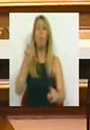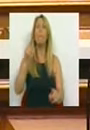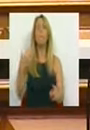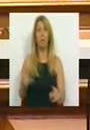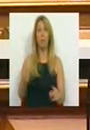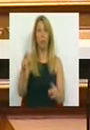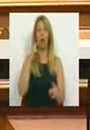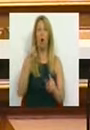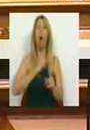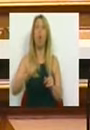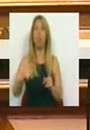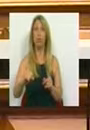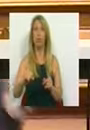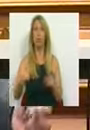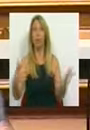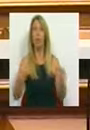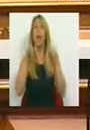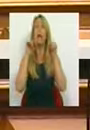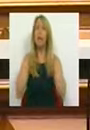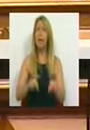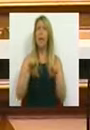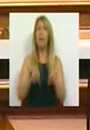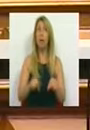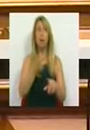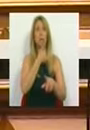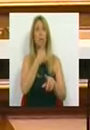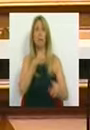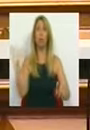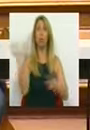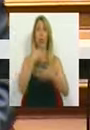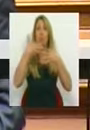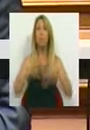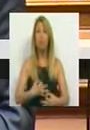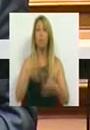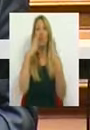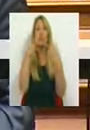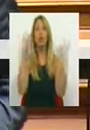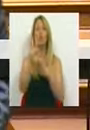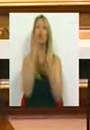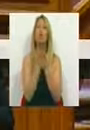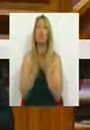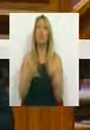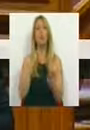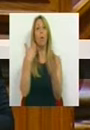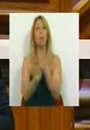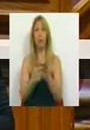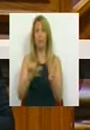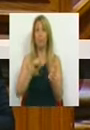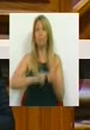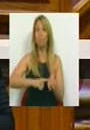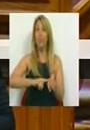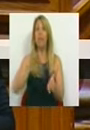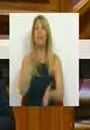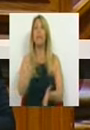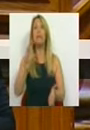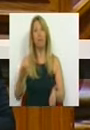oposição, e foi aqui decidido por todos encontrar a solução para fazer equivaler o cartão cidadão ao